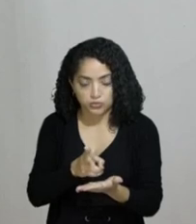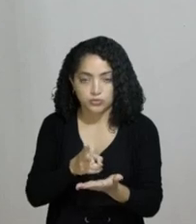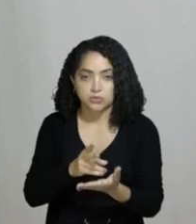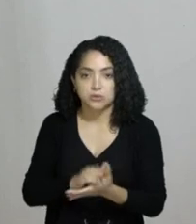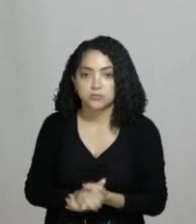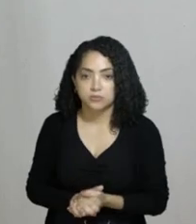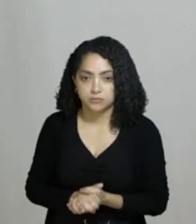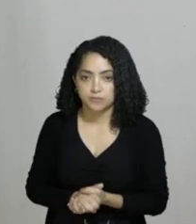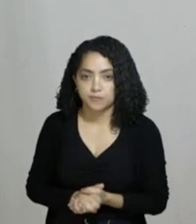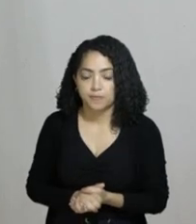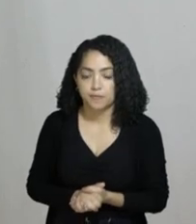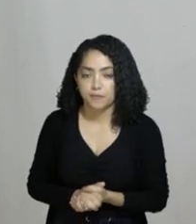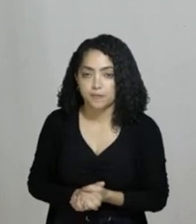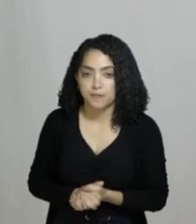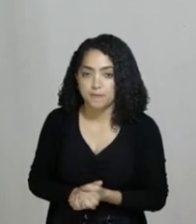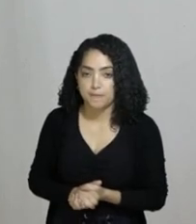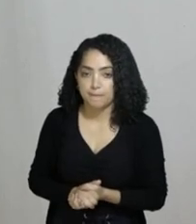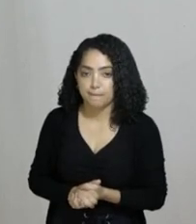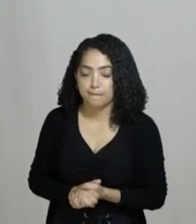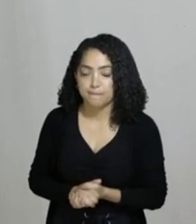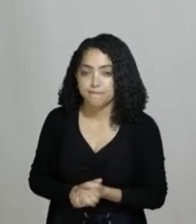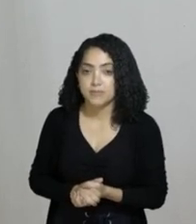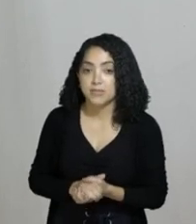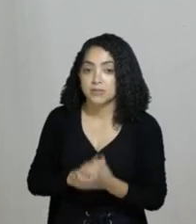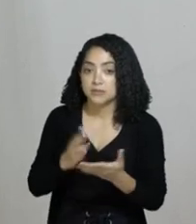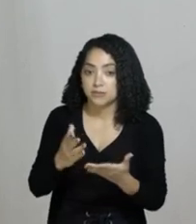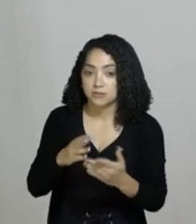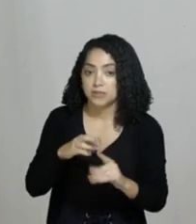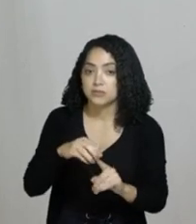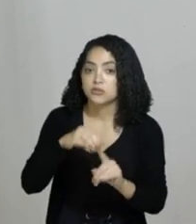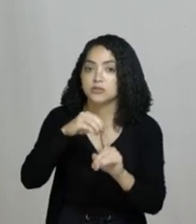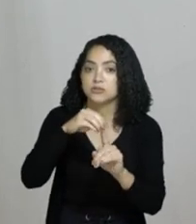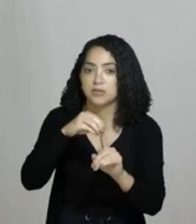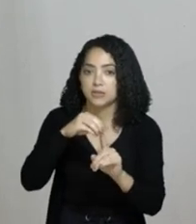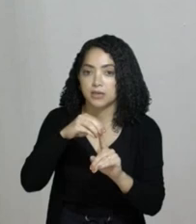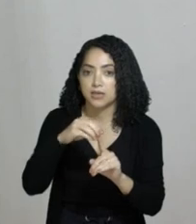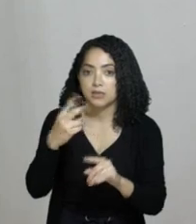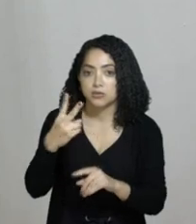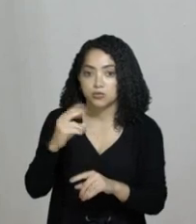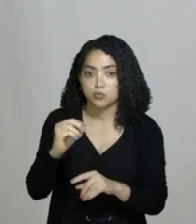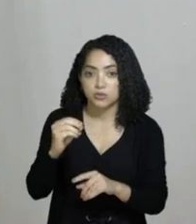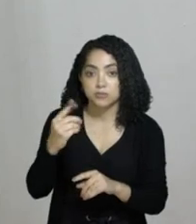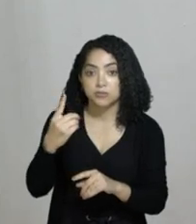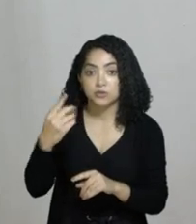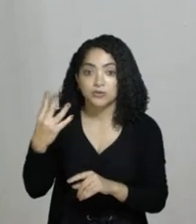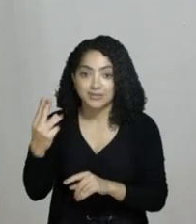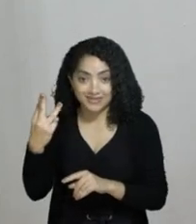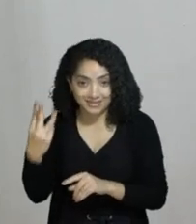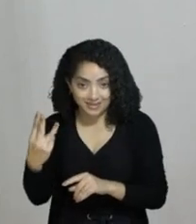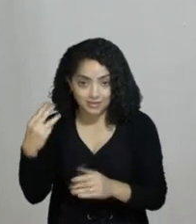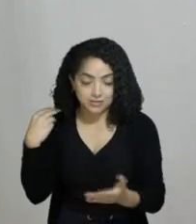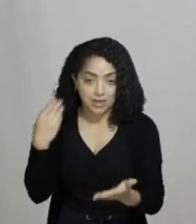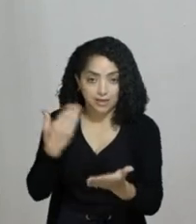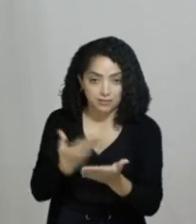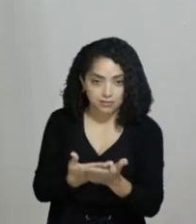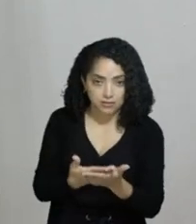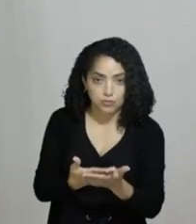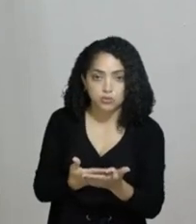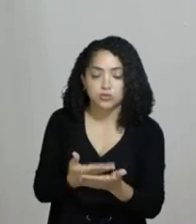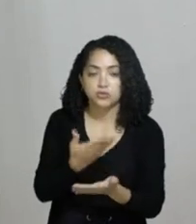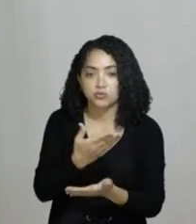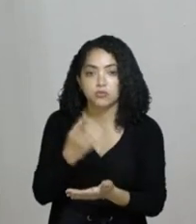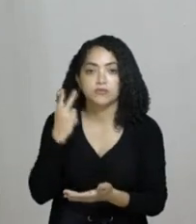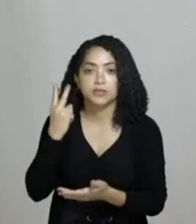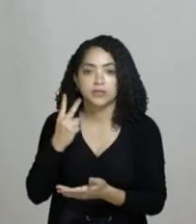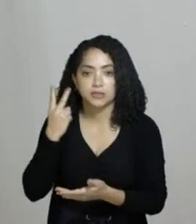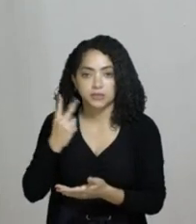na prefeitura municipal quero destacar também que desde 2013 o vereador Afrânio Que também está aqui conosco